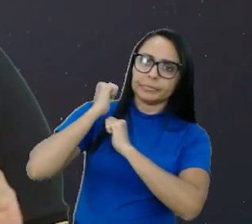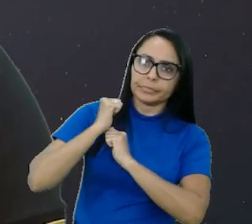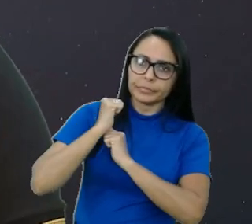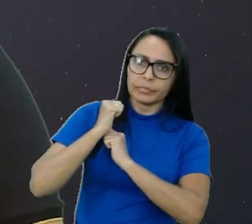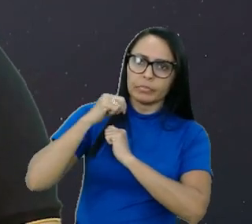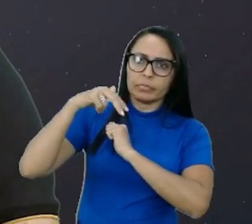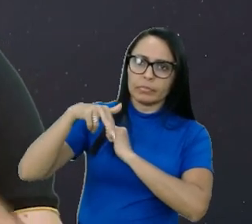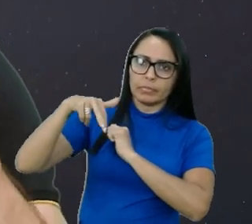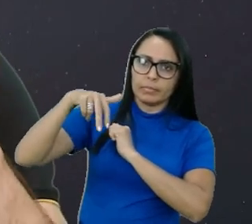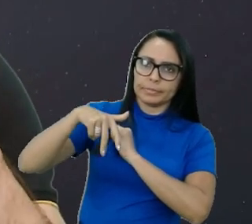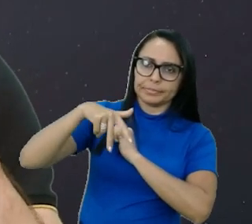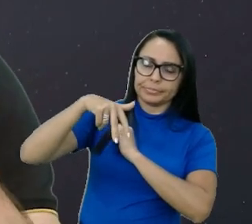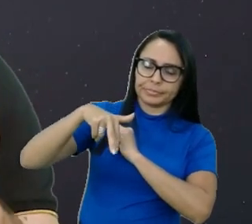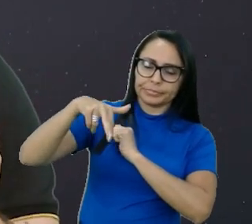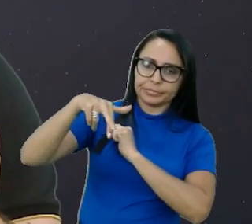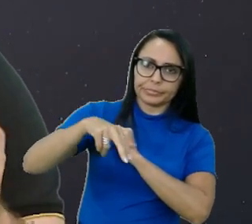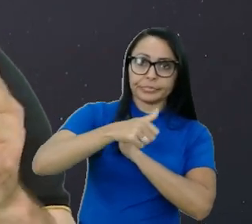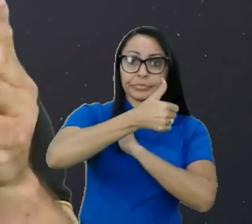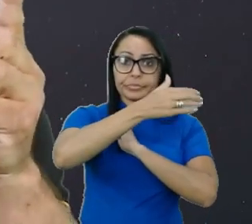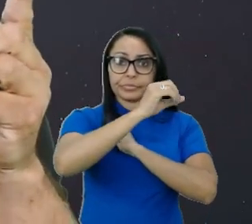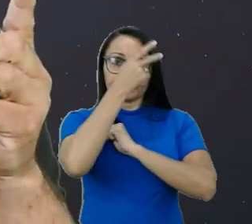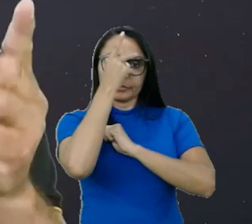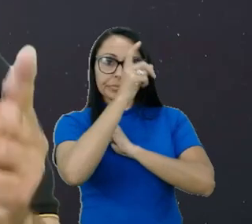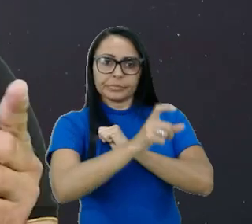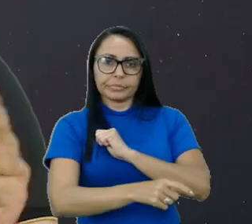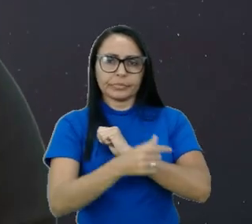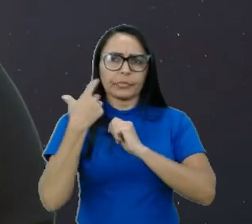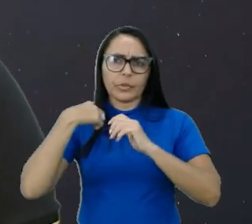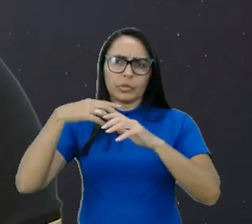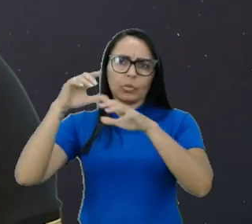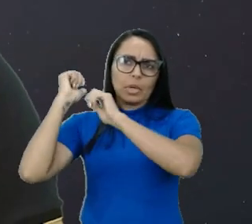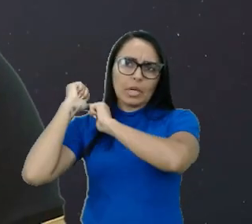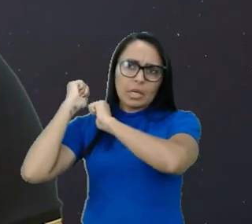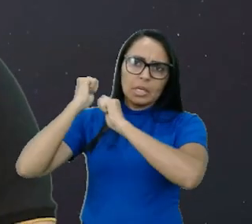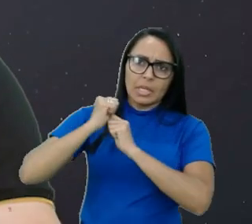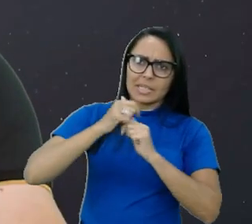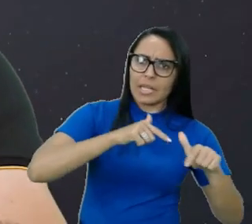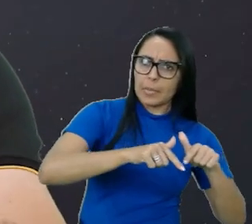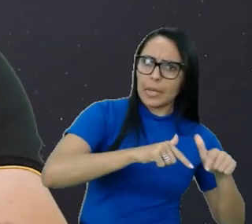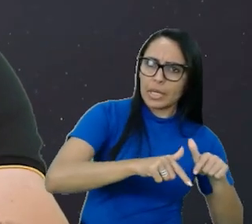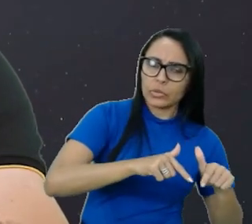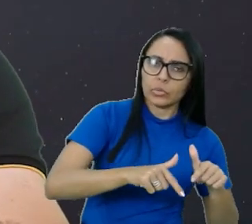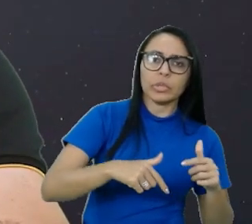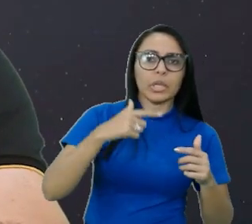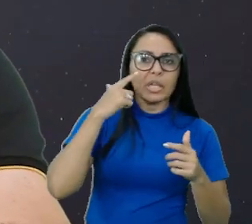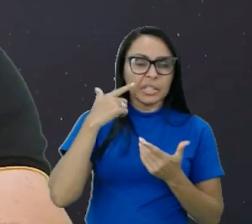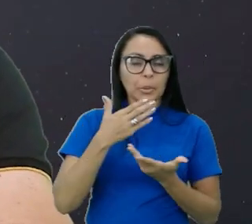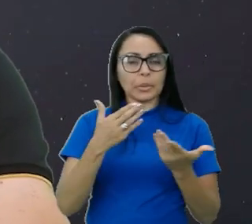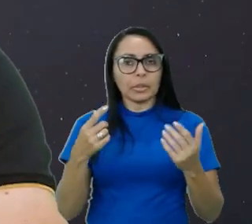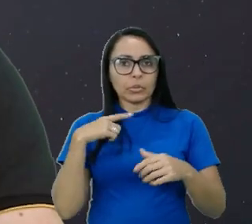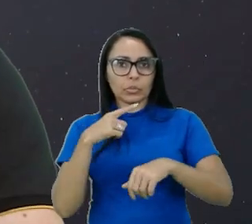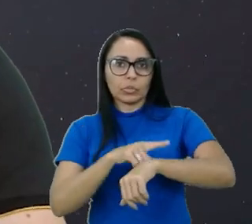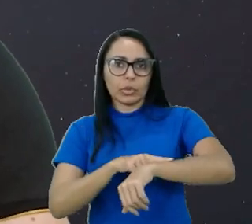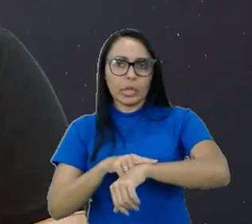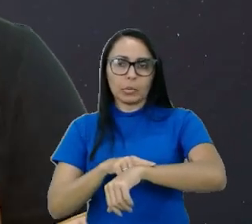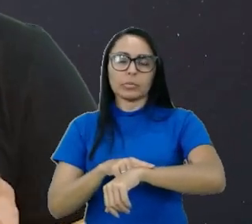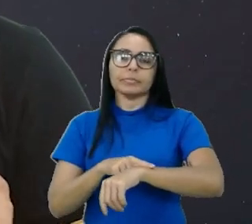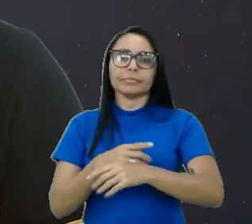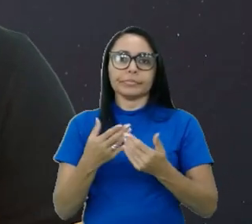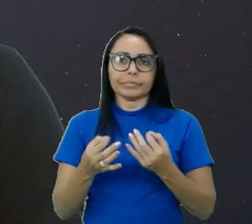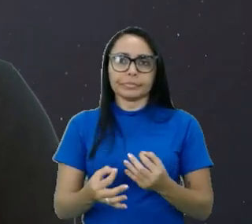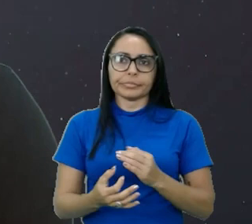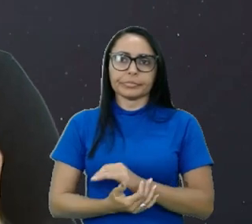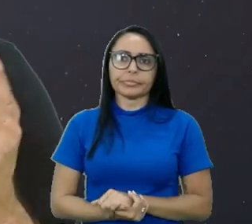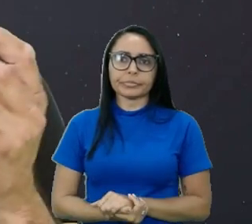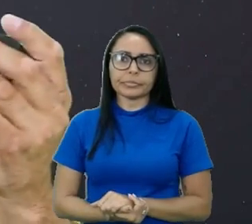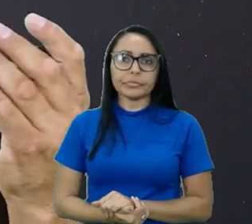tá? Então se eu tenho 10 trabalhadores para descarregar aquela carreta, eles farão isso num tempo, correto? Agora, se